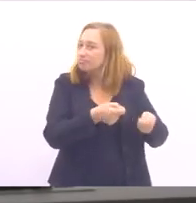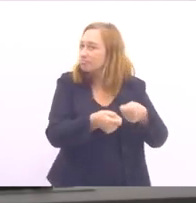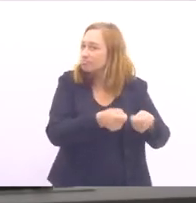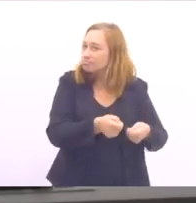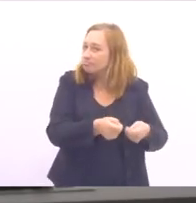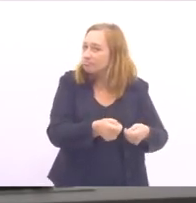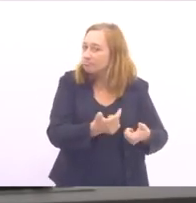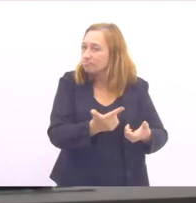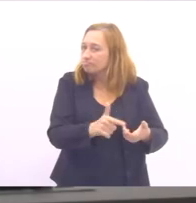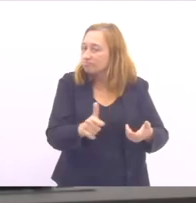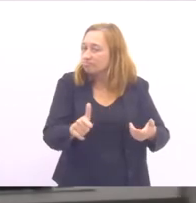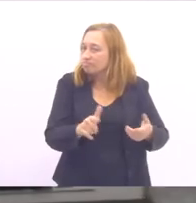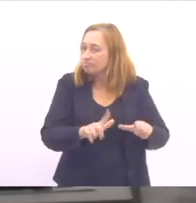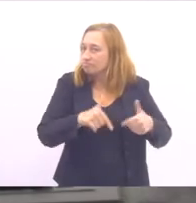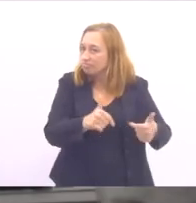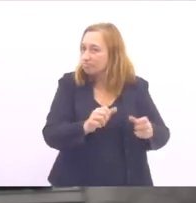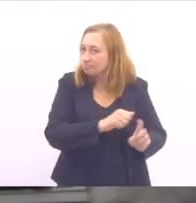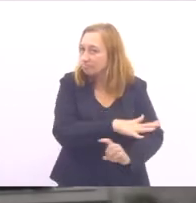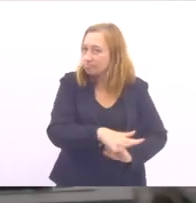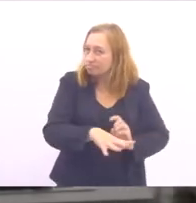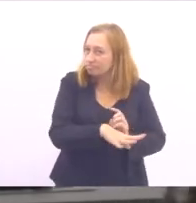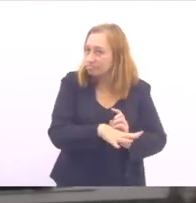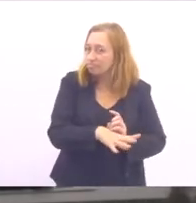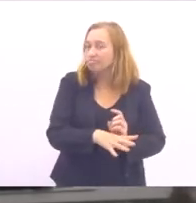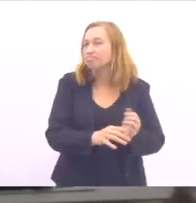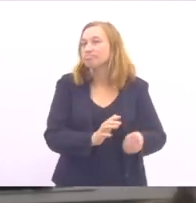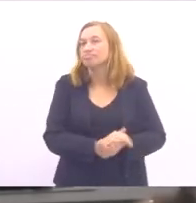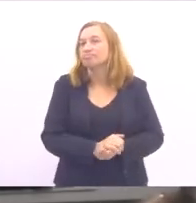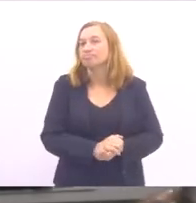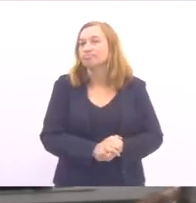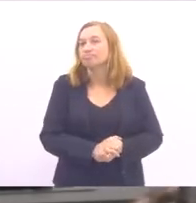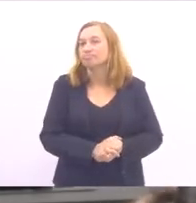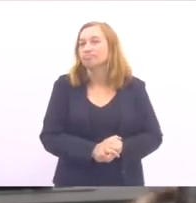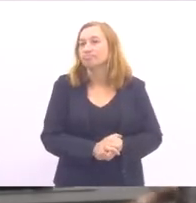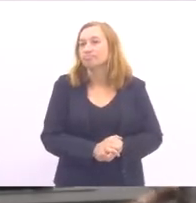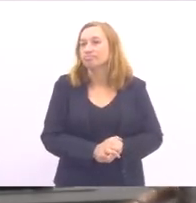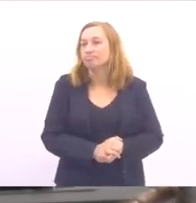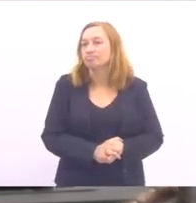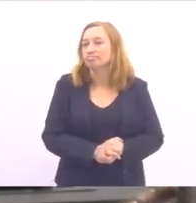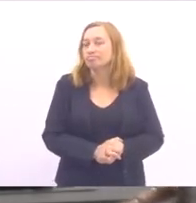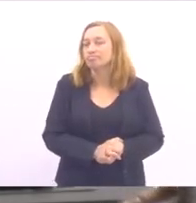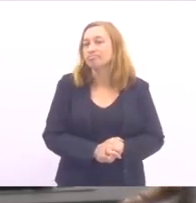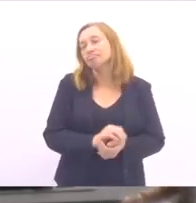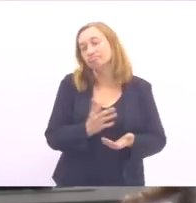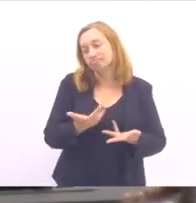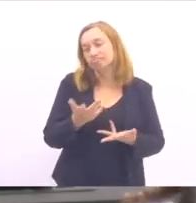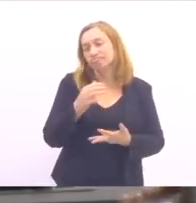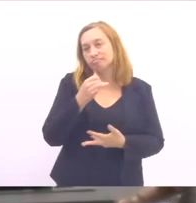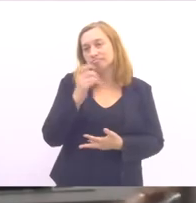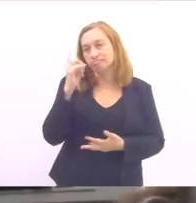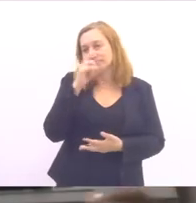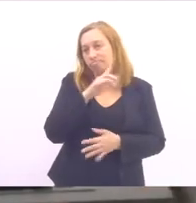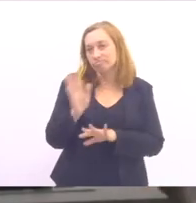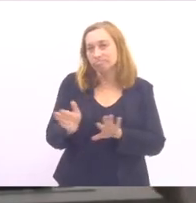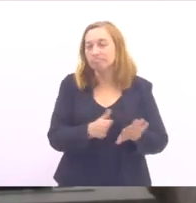ator social ali fazendo, né, talvez degrada, uma orientação, exatamente. Agora, você sabe que eu estou me lembrando